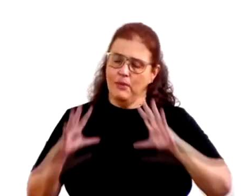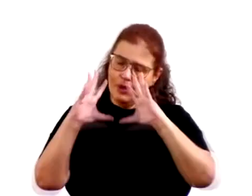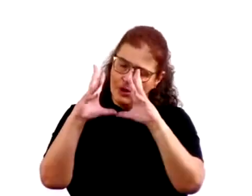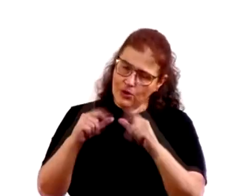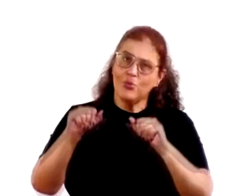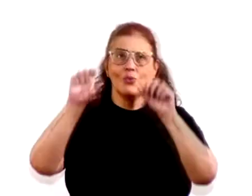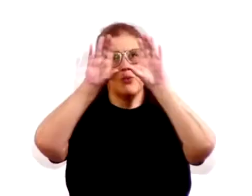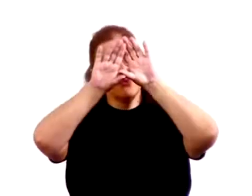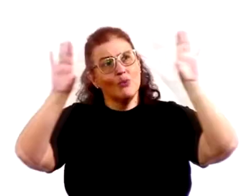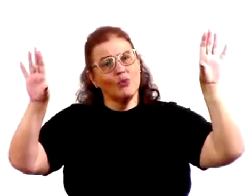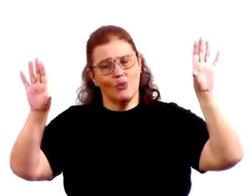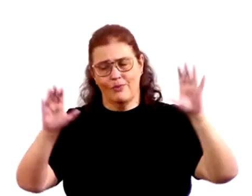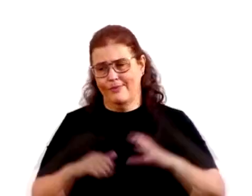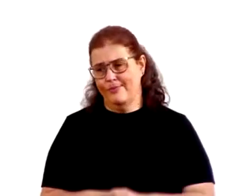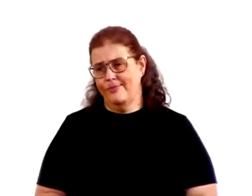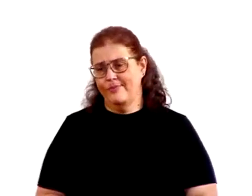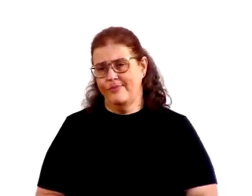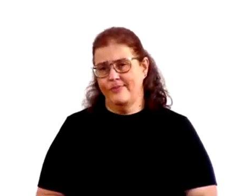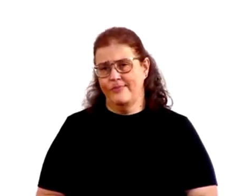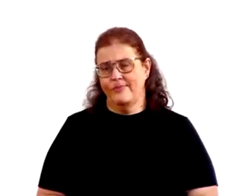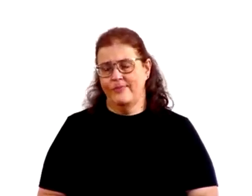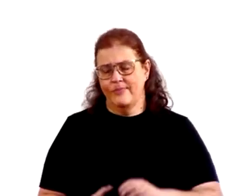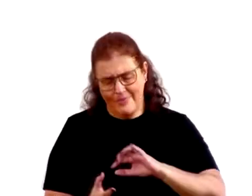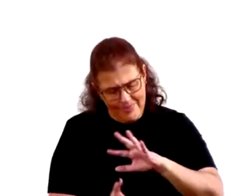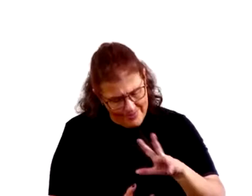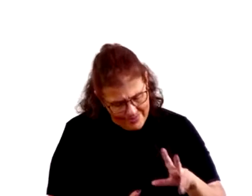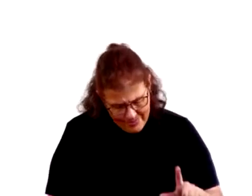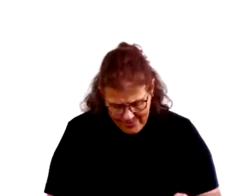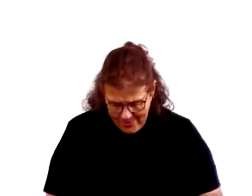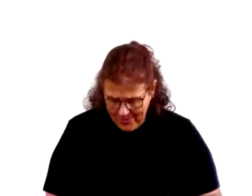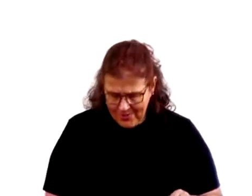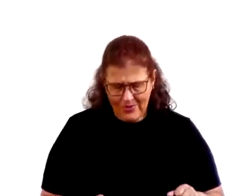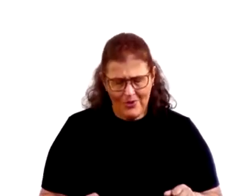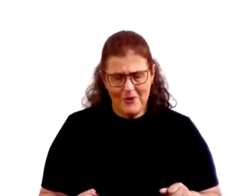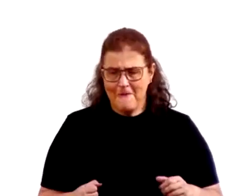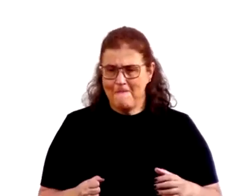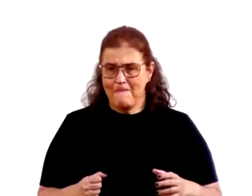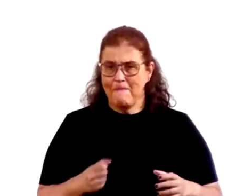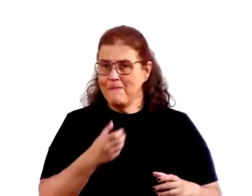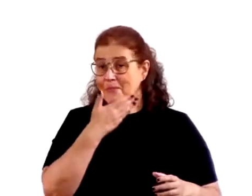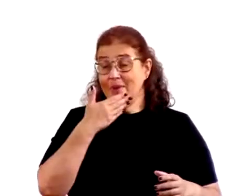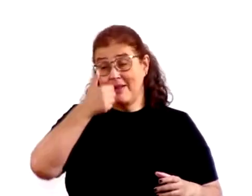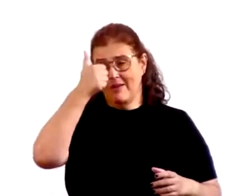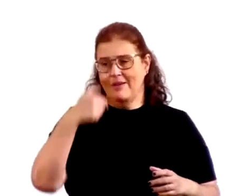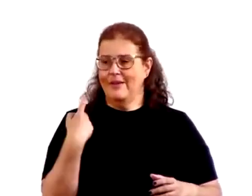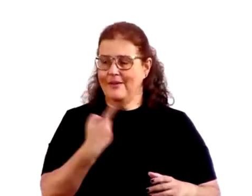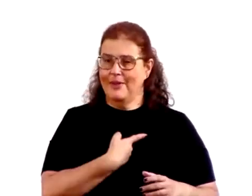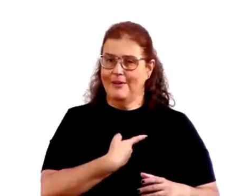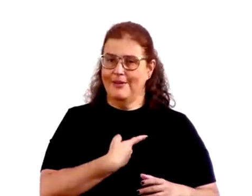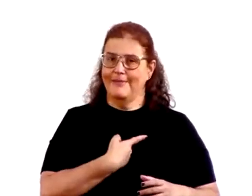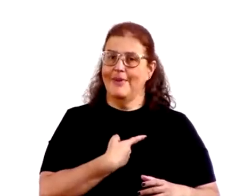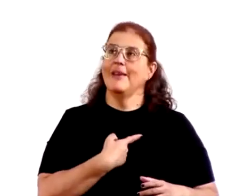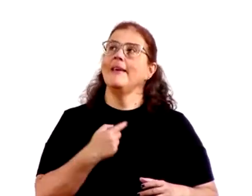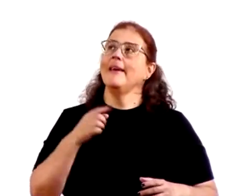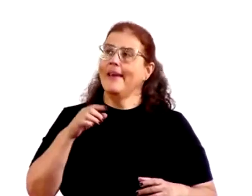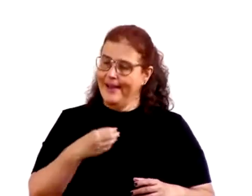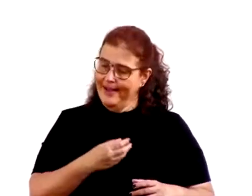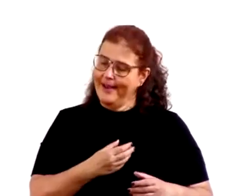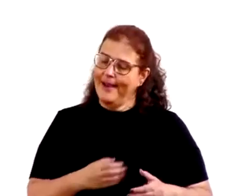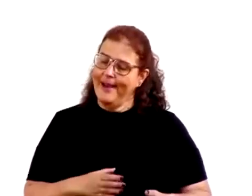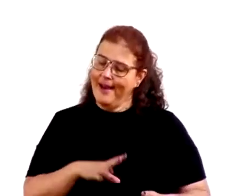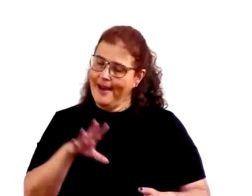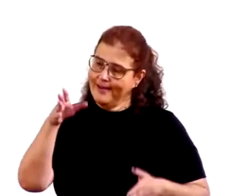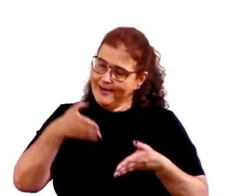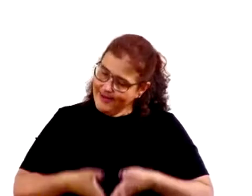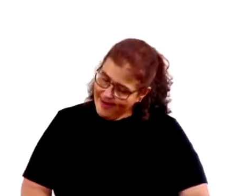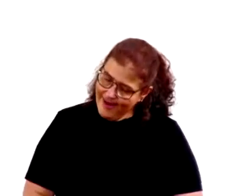a nós é o momento mais propício para saber, ele nasceu, cresceu, viveu,